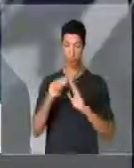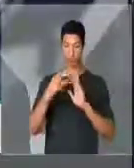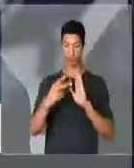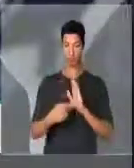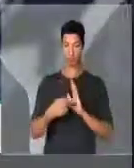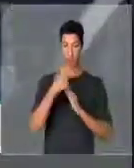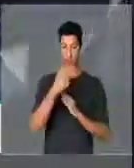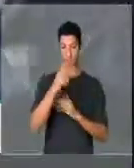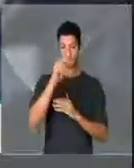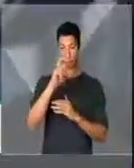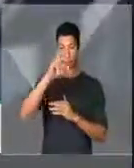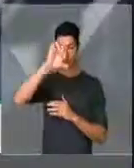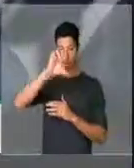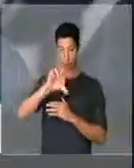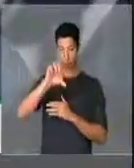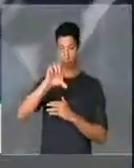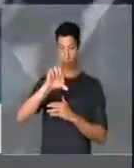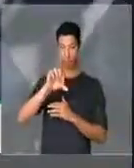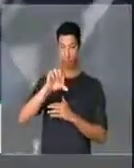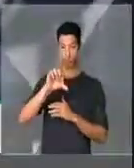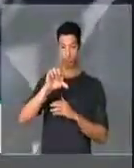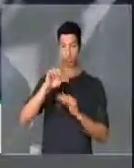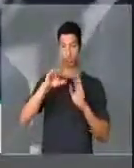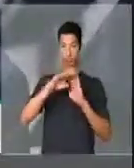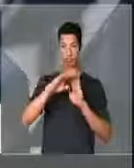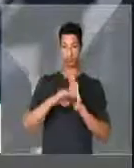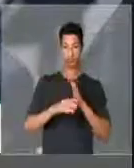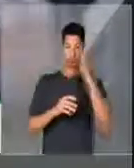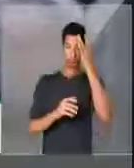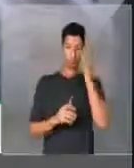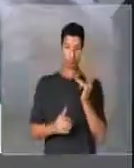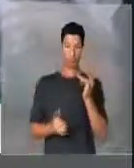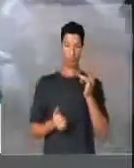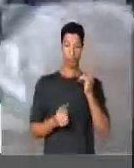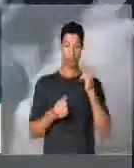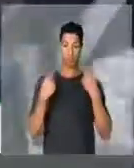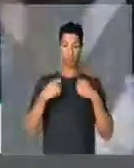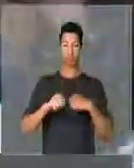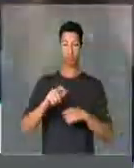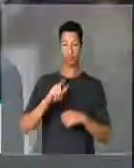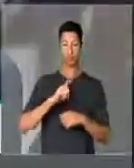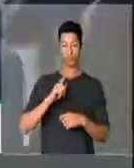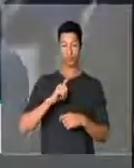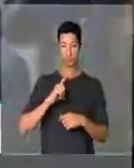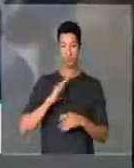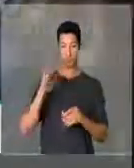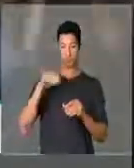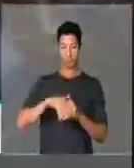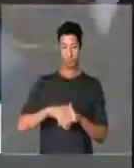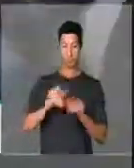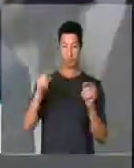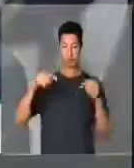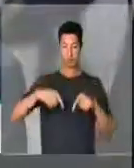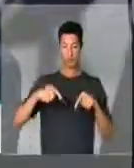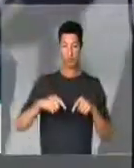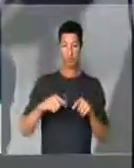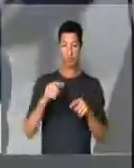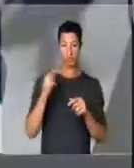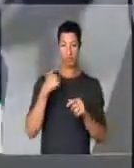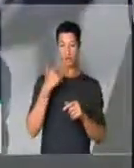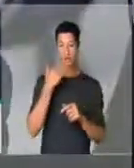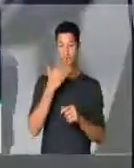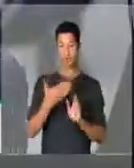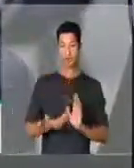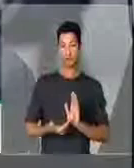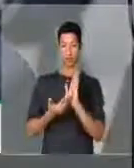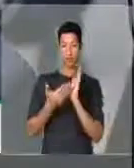MP 759, que virá pauta amanhã, ela seja votada aqui e que eu